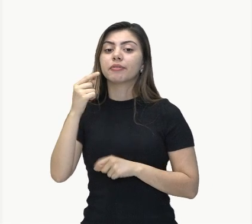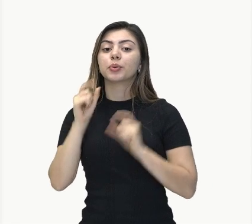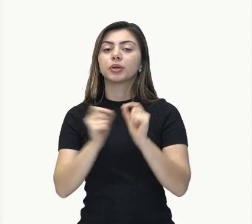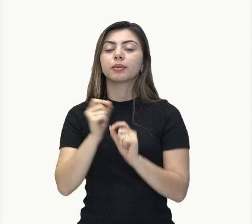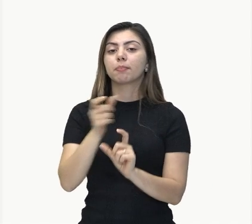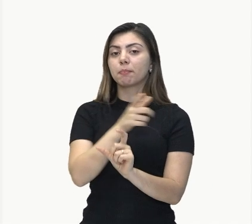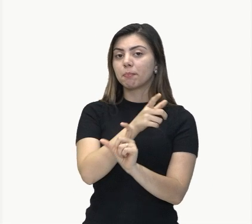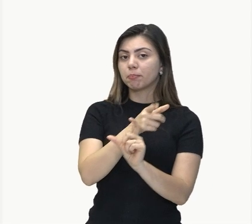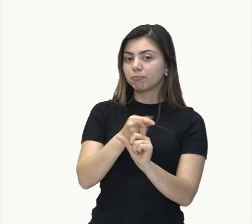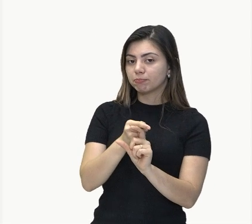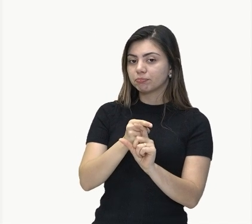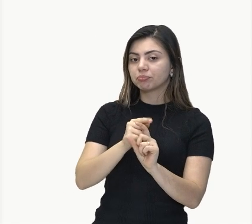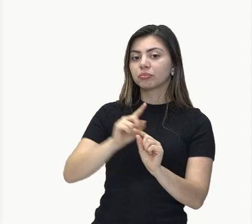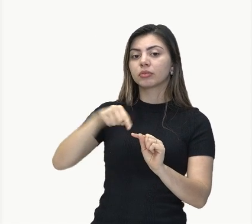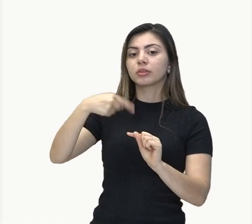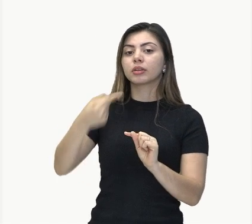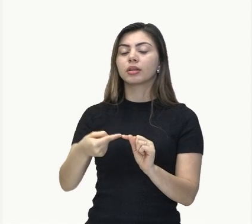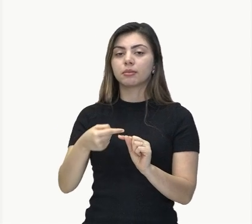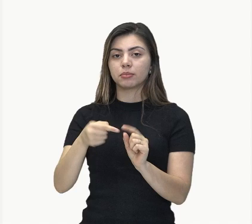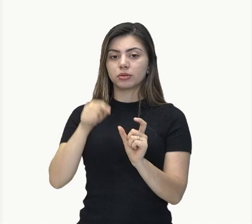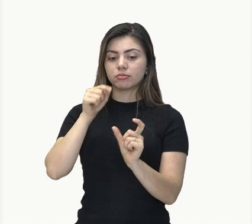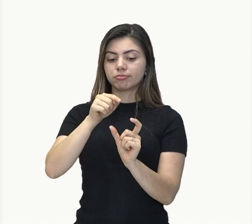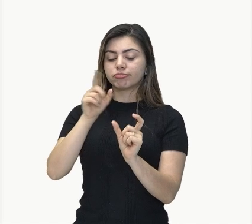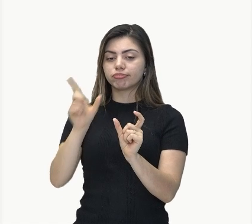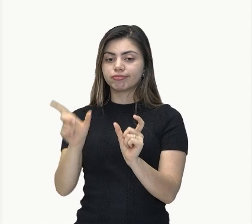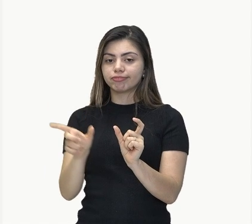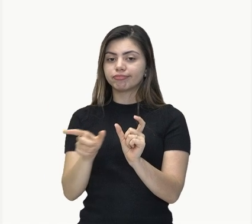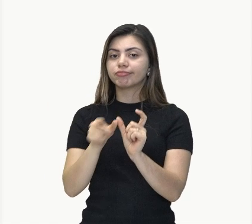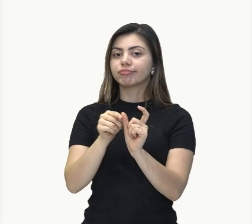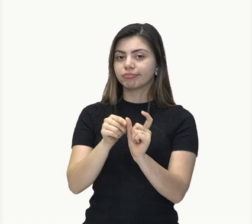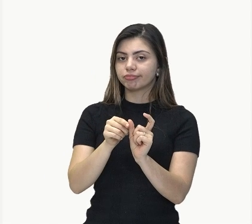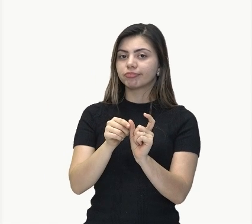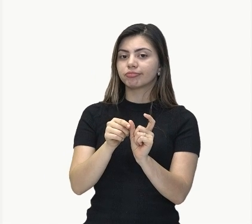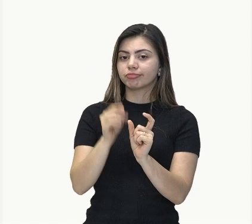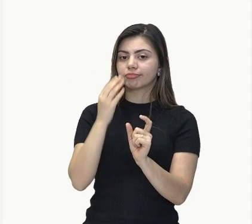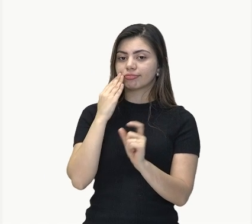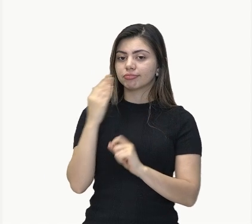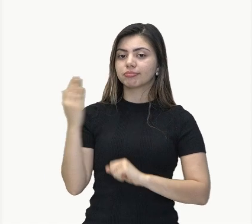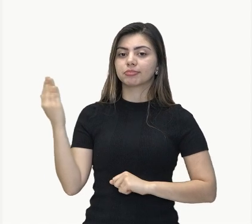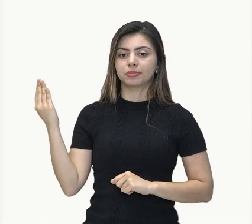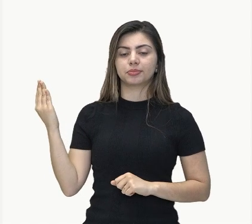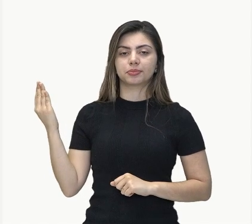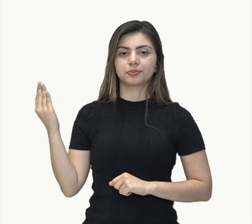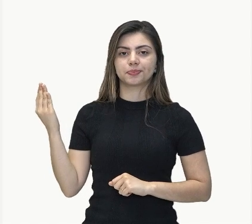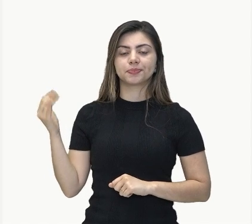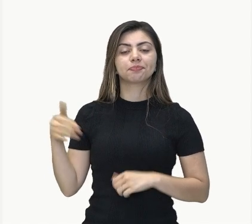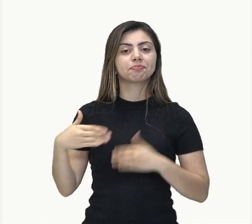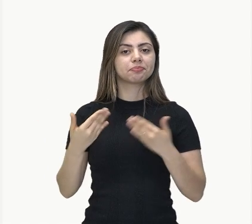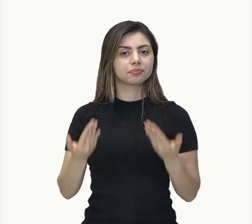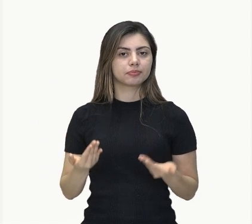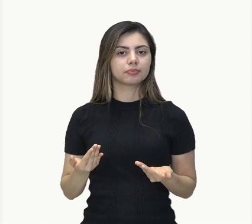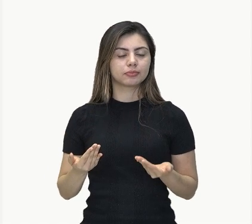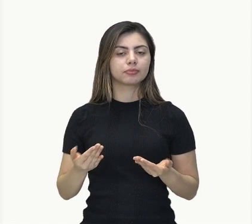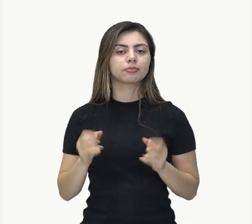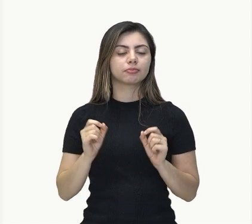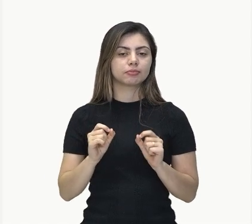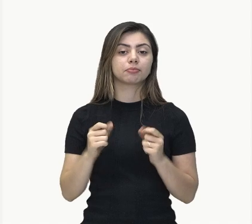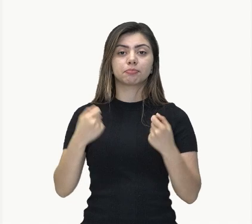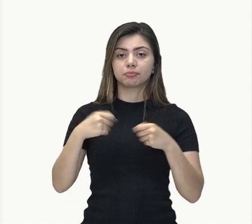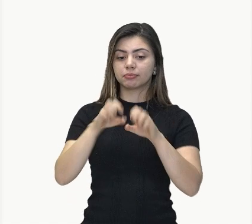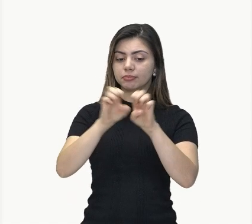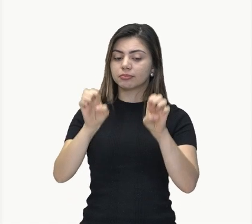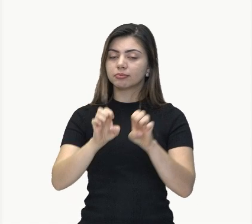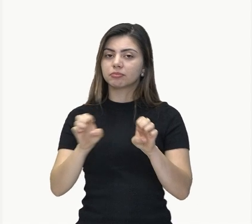prefixo, depois o infixo e o sufixo. Então, isso serve